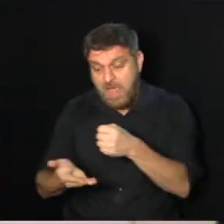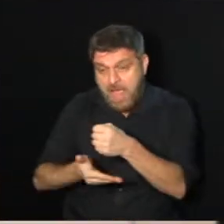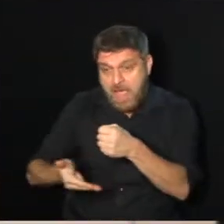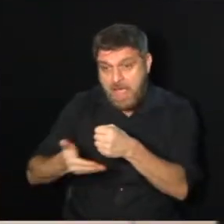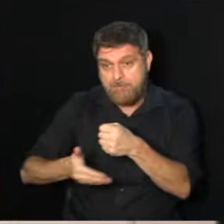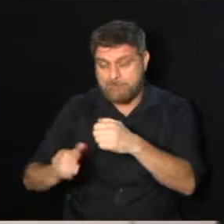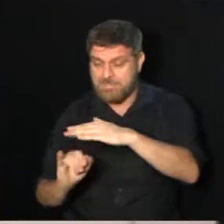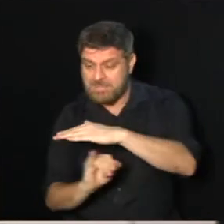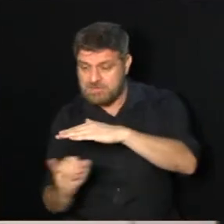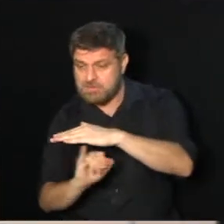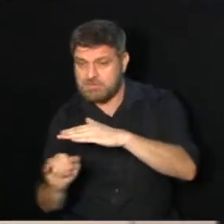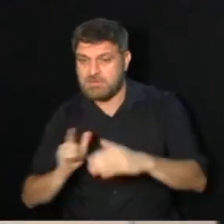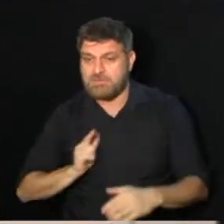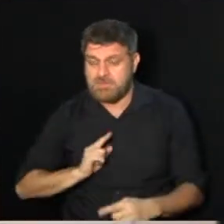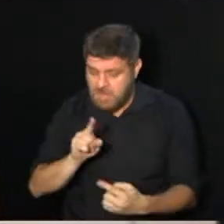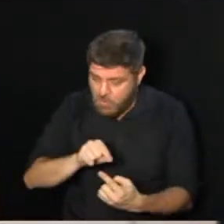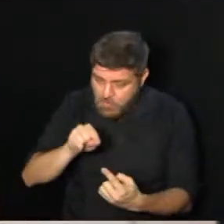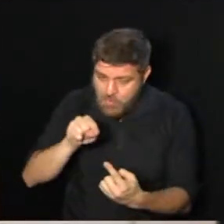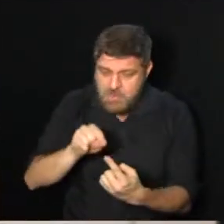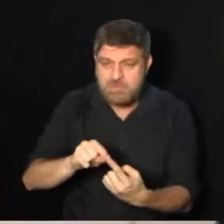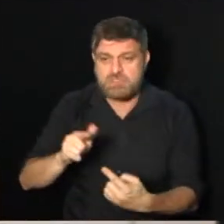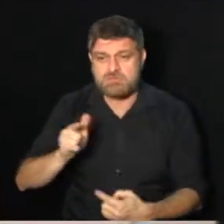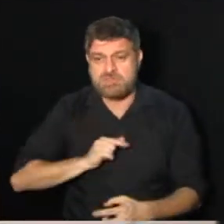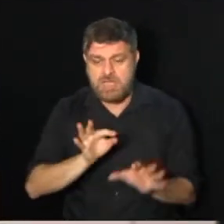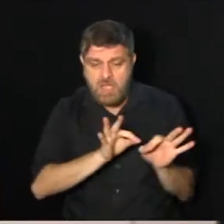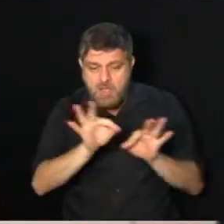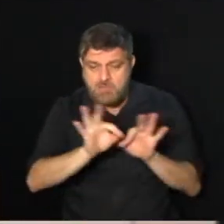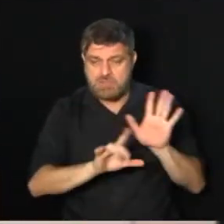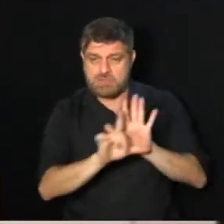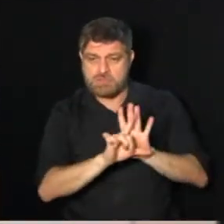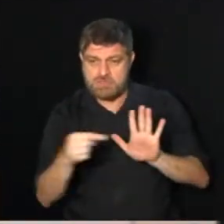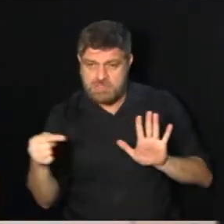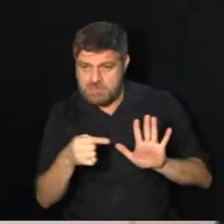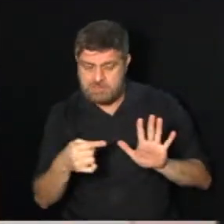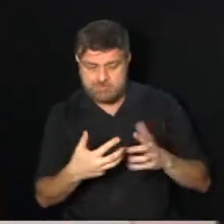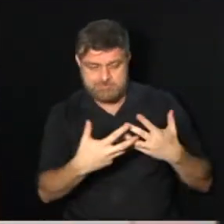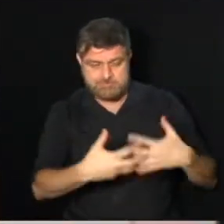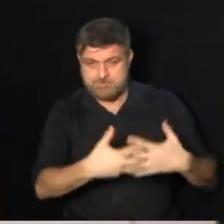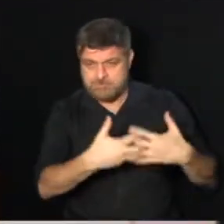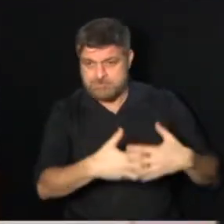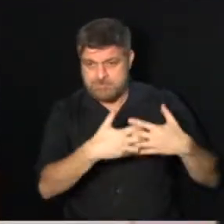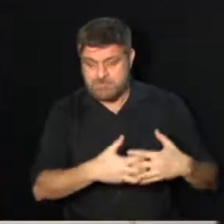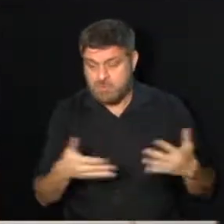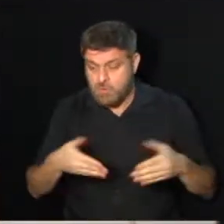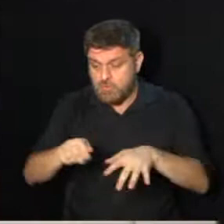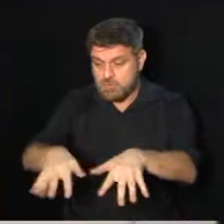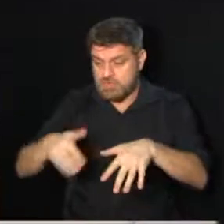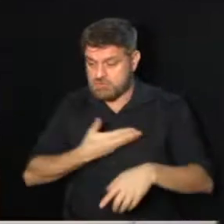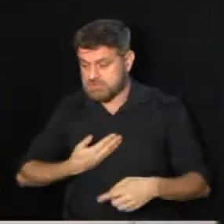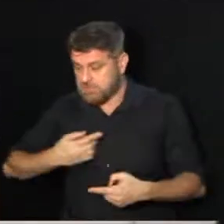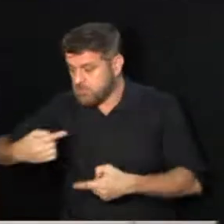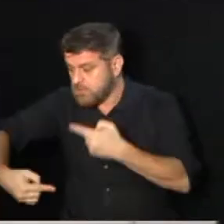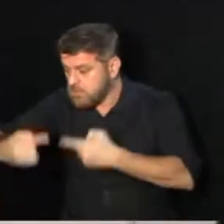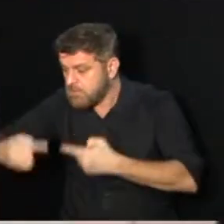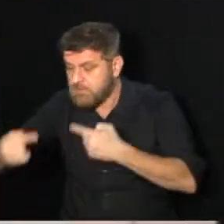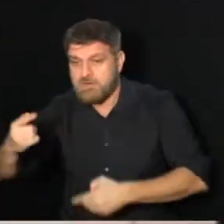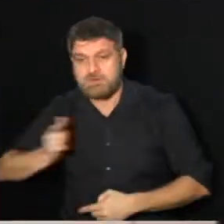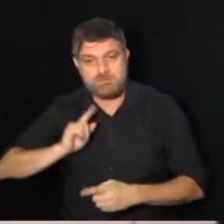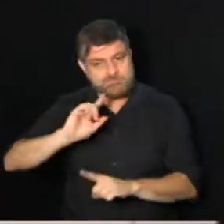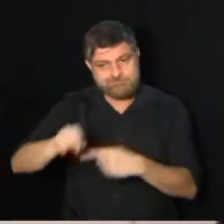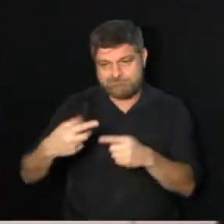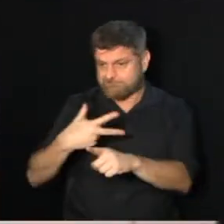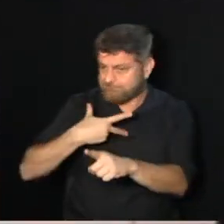institucionais essenciais para os quais esse projeto de lei, objeto dessa audiência pública, tem no seu